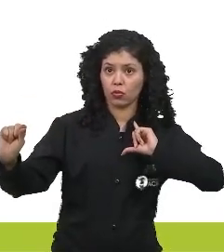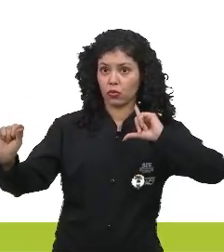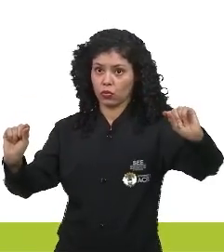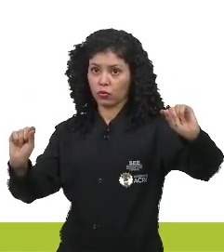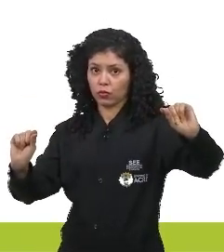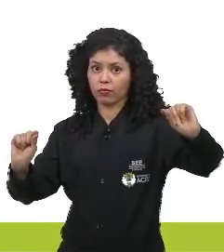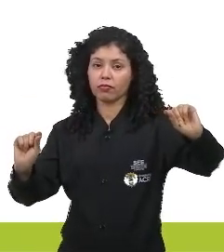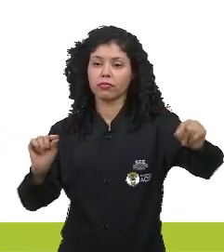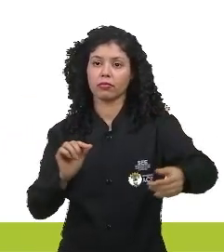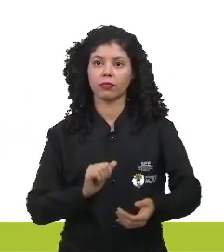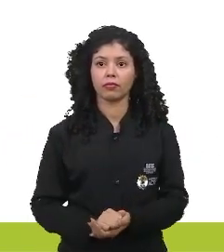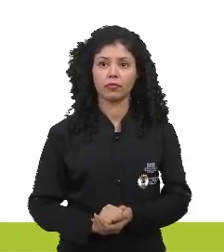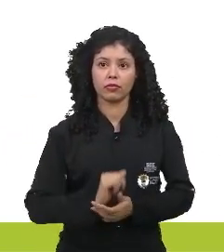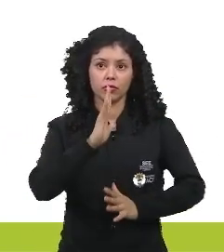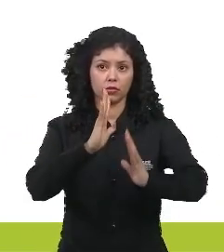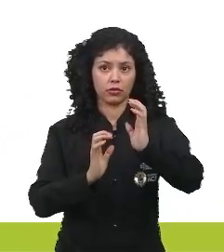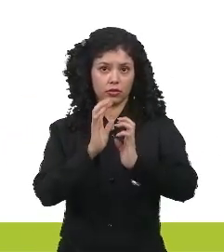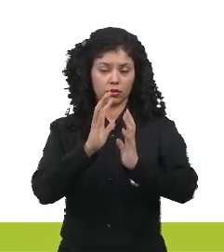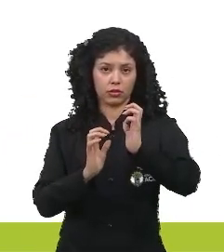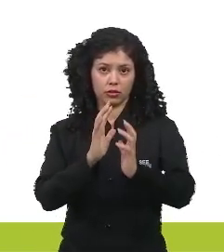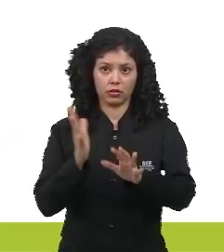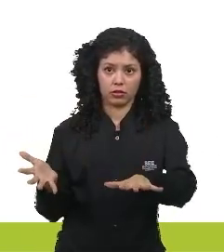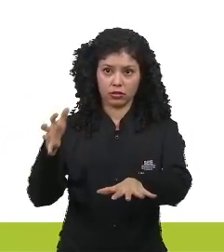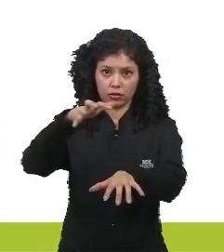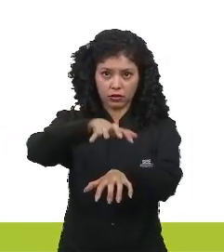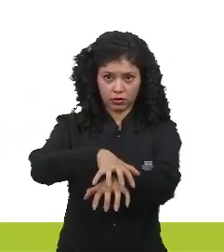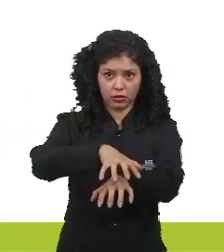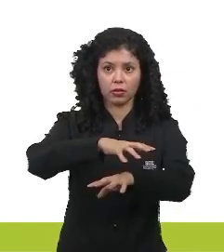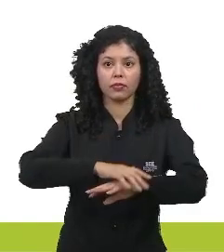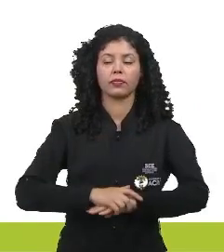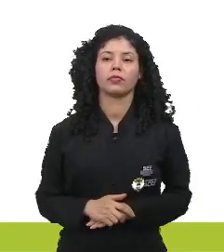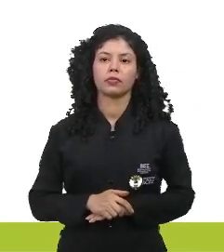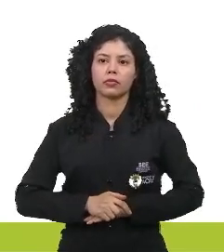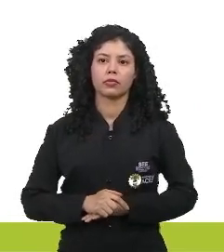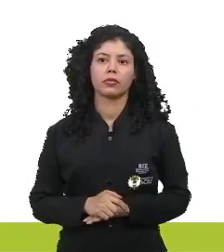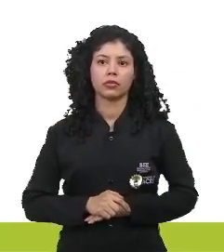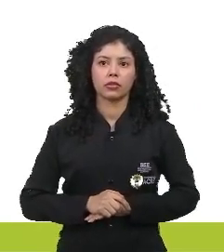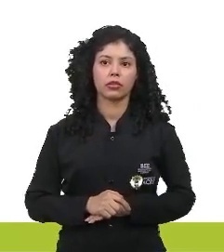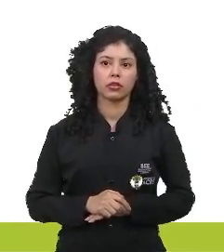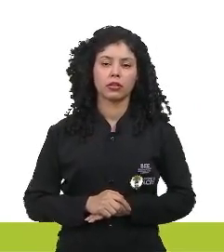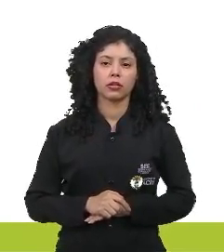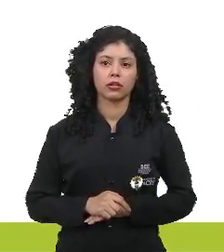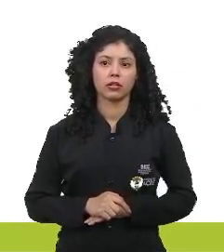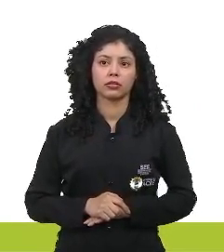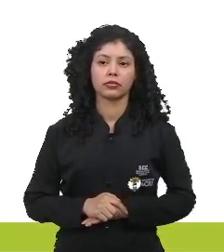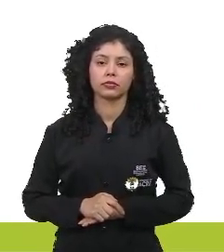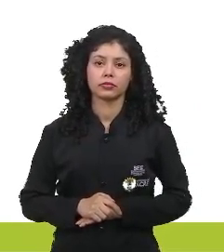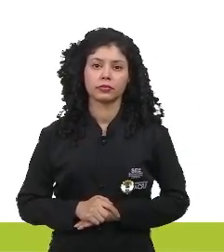Brasil, fugiam, entravam em conflito com o colonizador, não é?